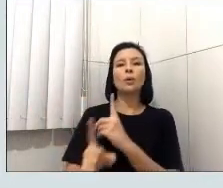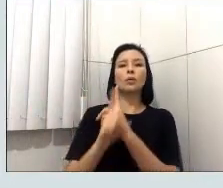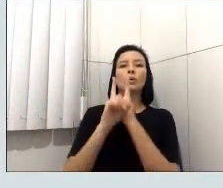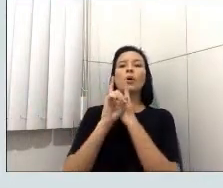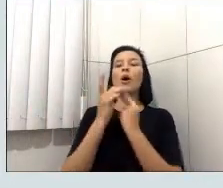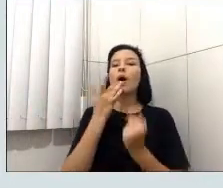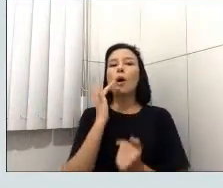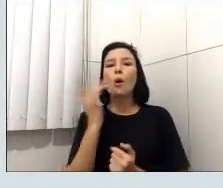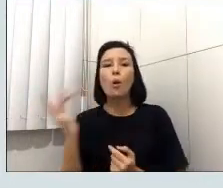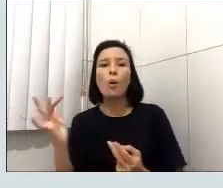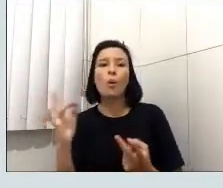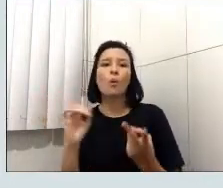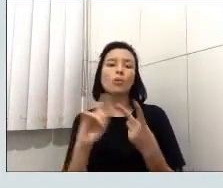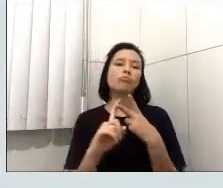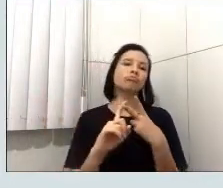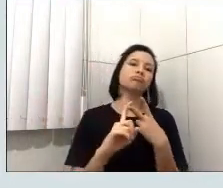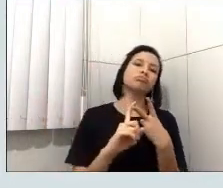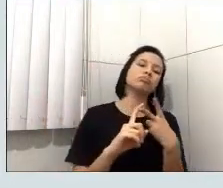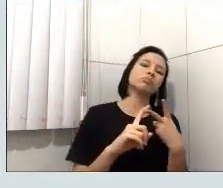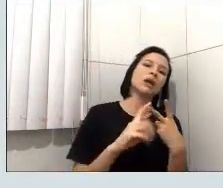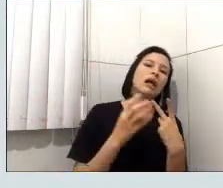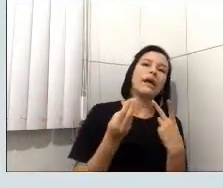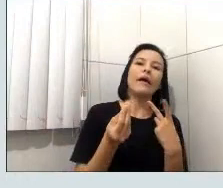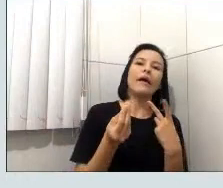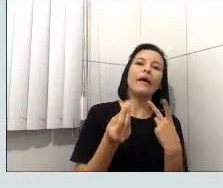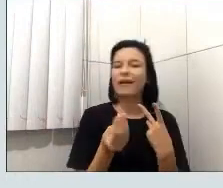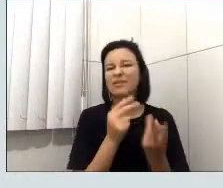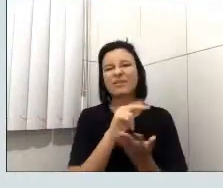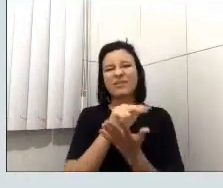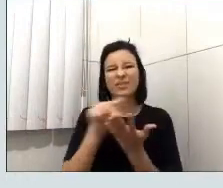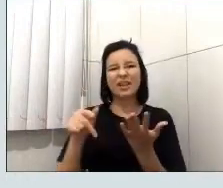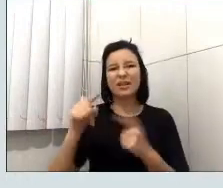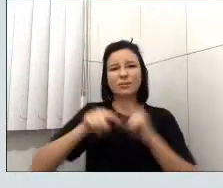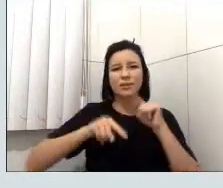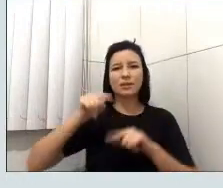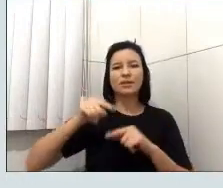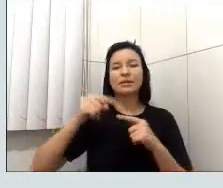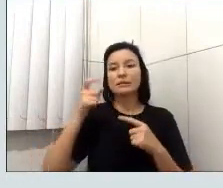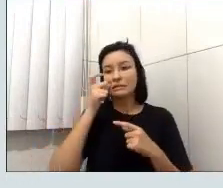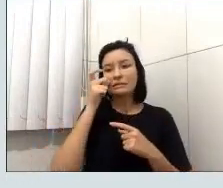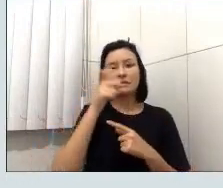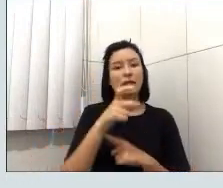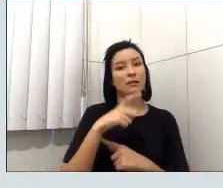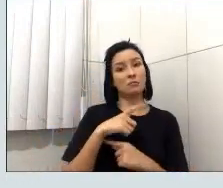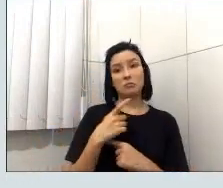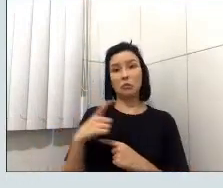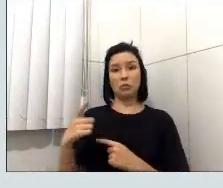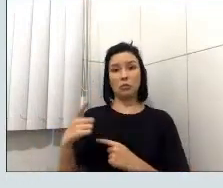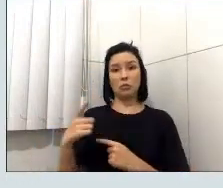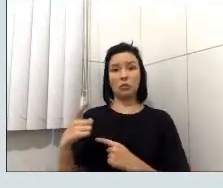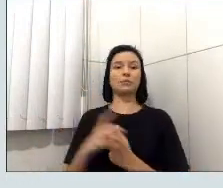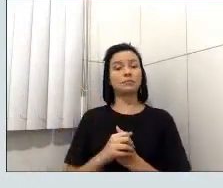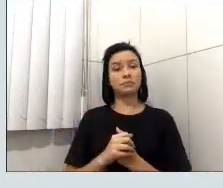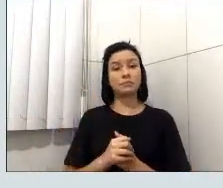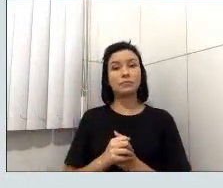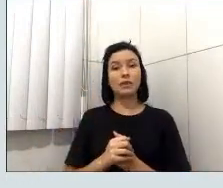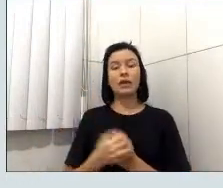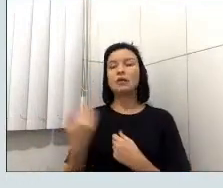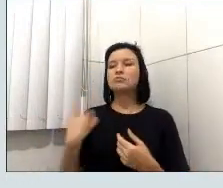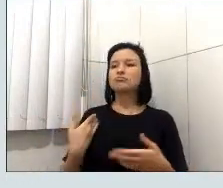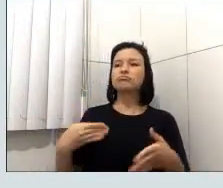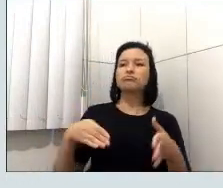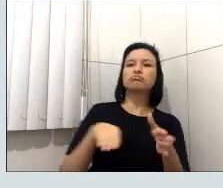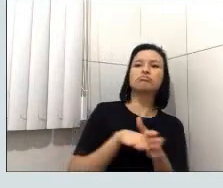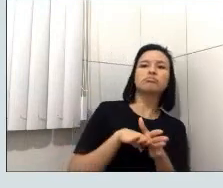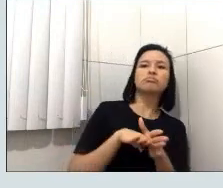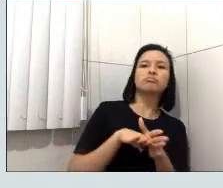ouro, marfim, especiarias, coisas que interessavam mais a eles naquele momento. E aí, eles